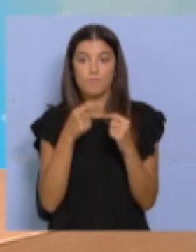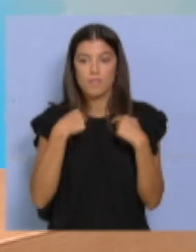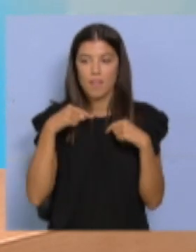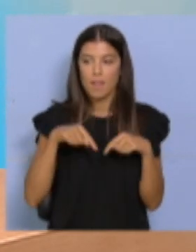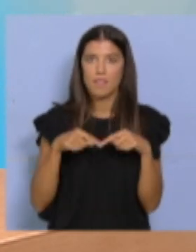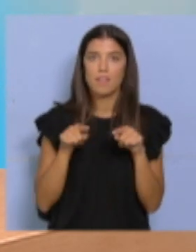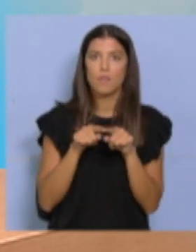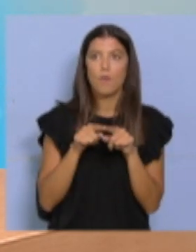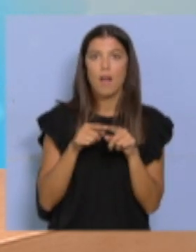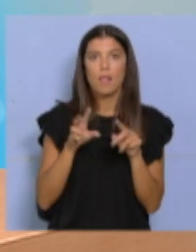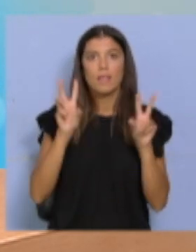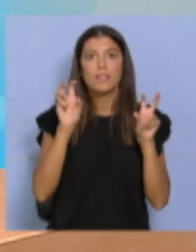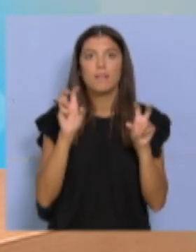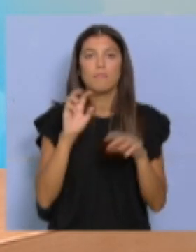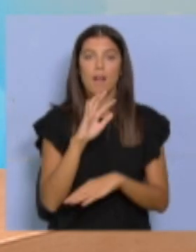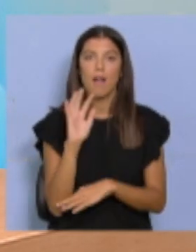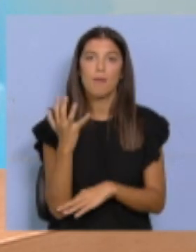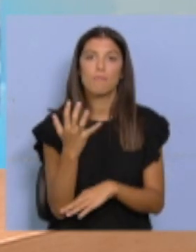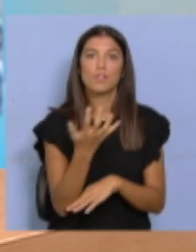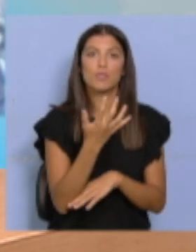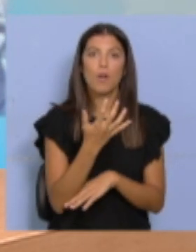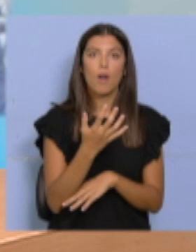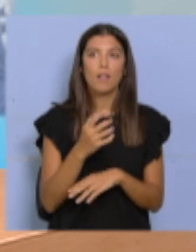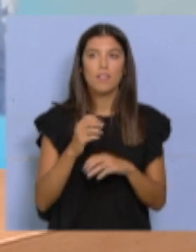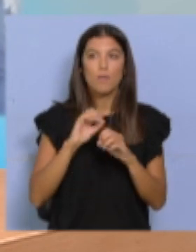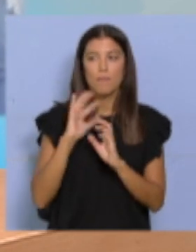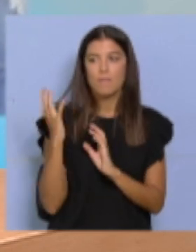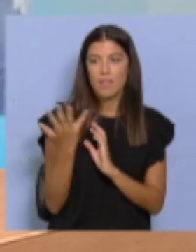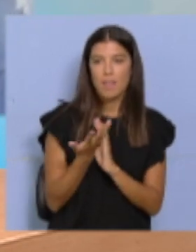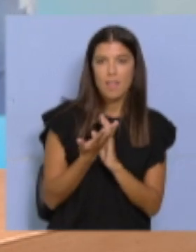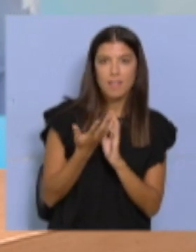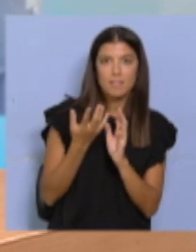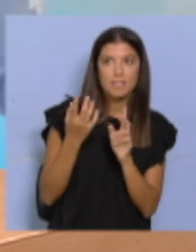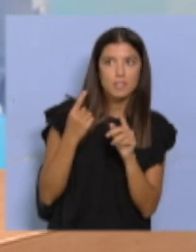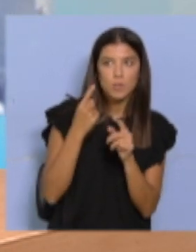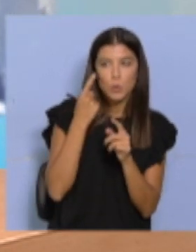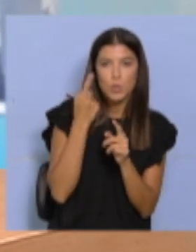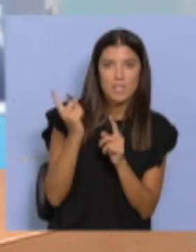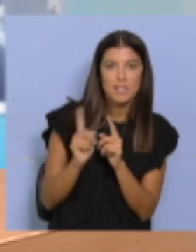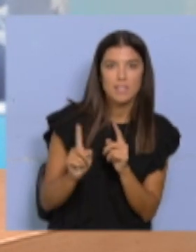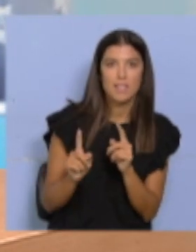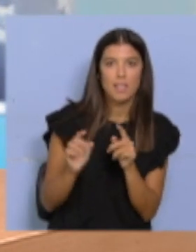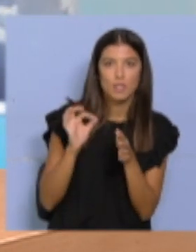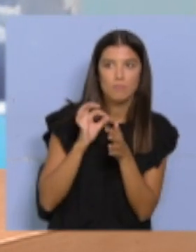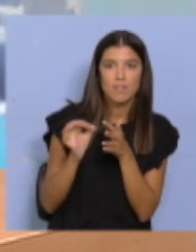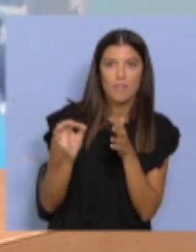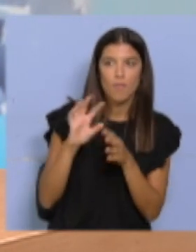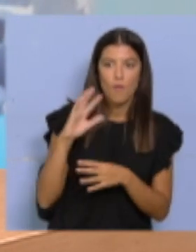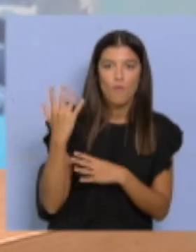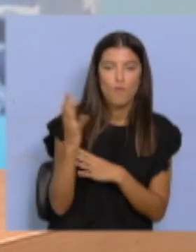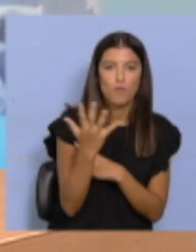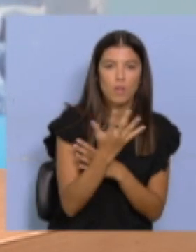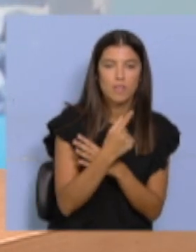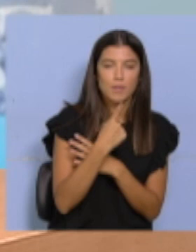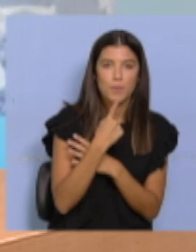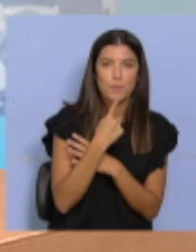sempre aquele ambiente enigmático, assim, muito específico da floresta,